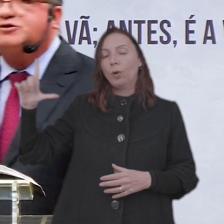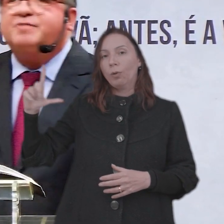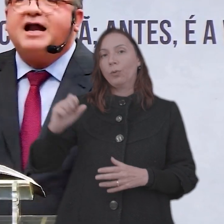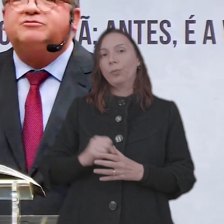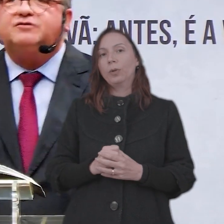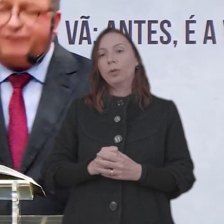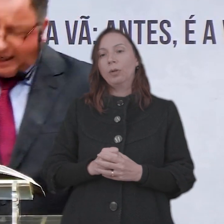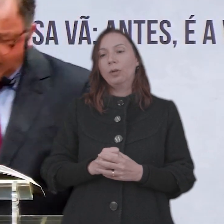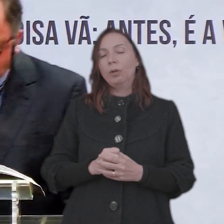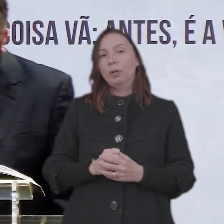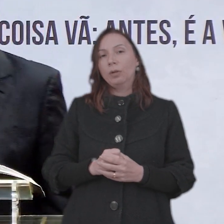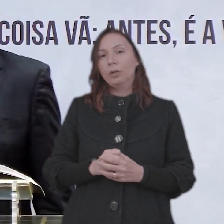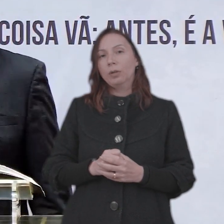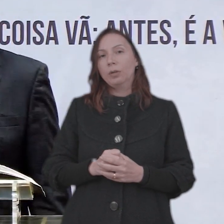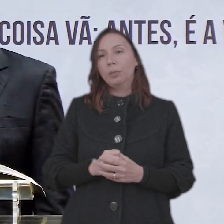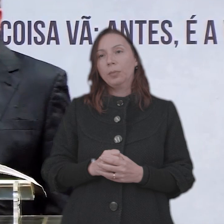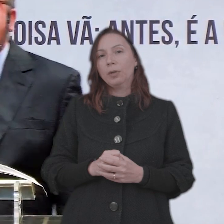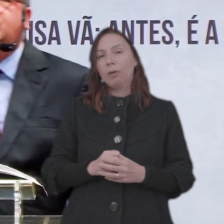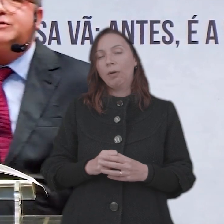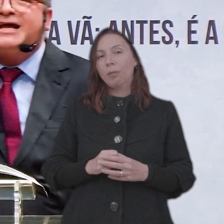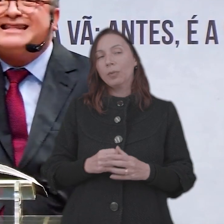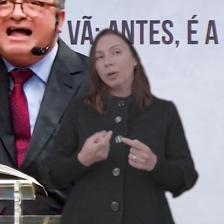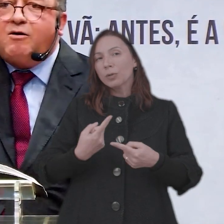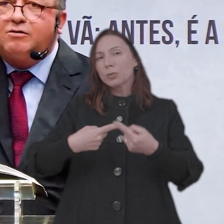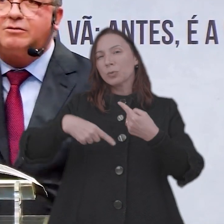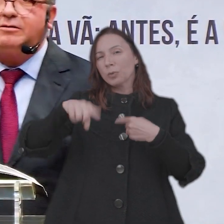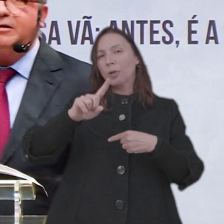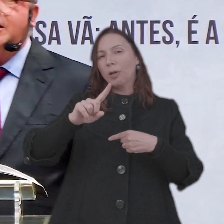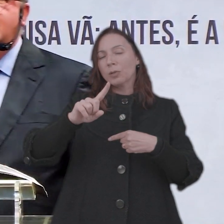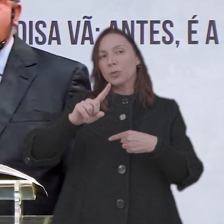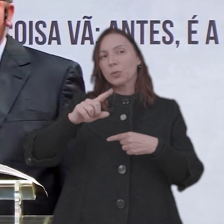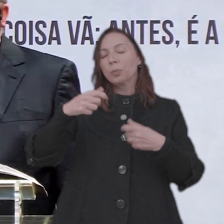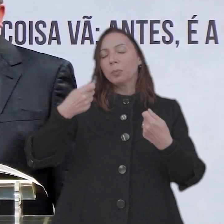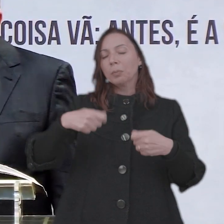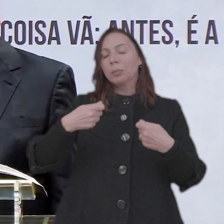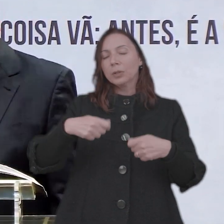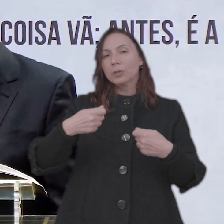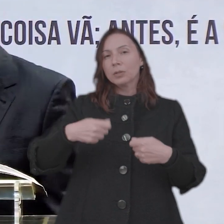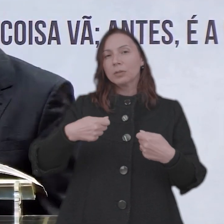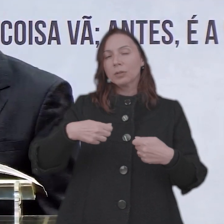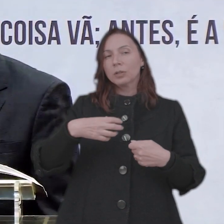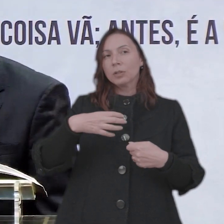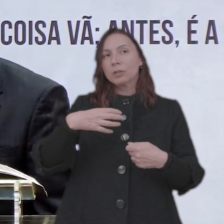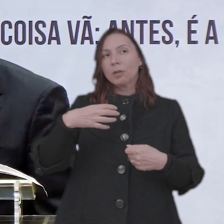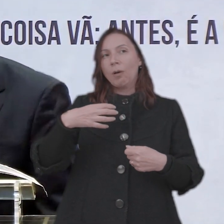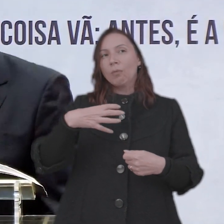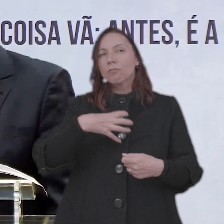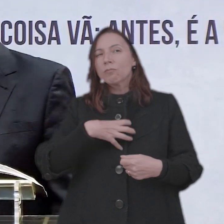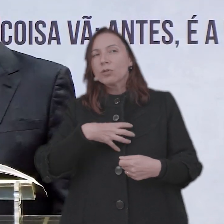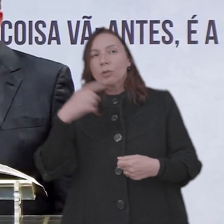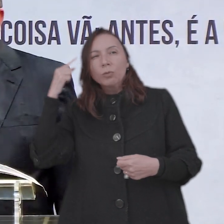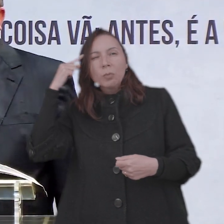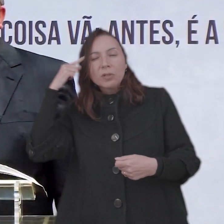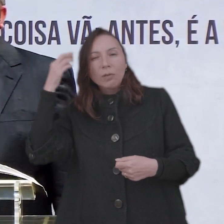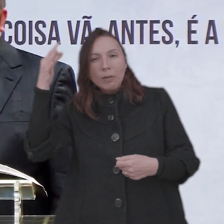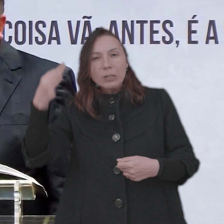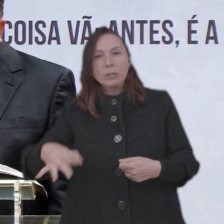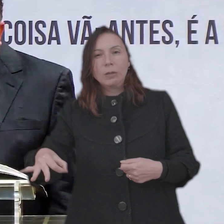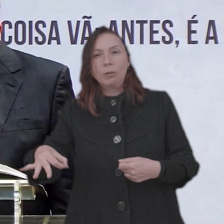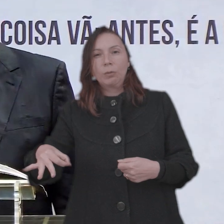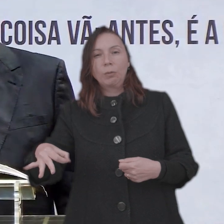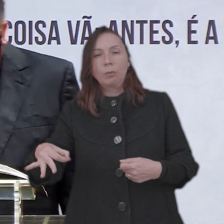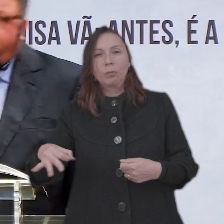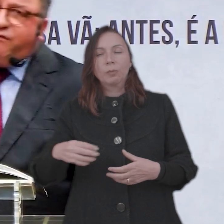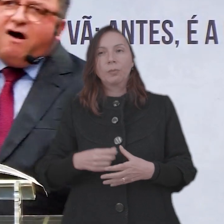para nós superarmos o fracasso, nós temos que ter uma atitude mental. E o que significa essa atitude mental? Essa